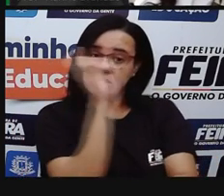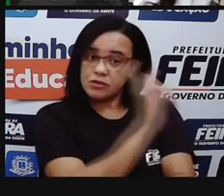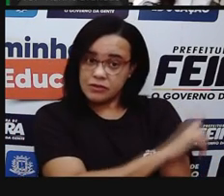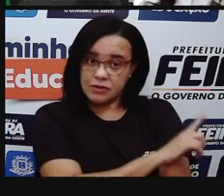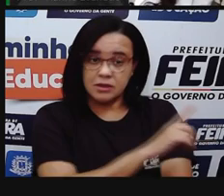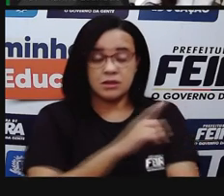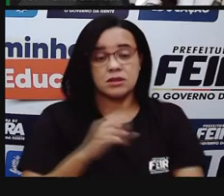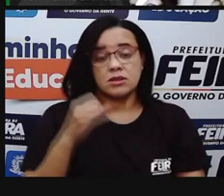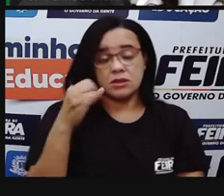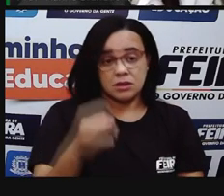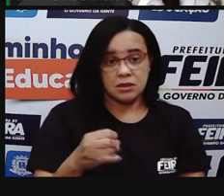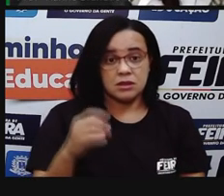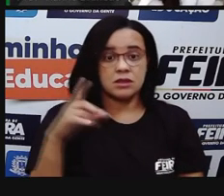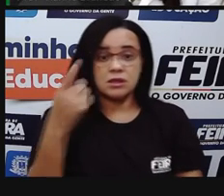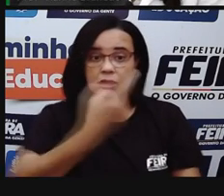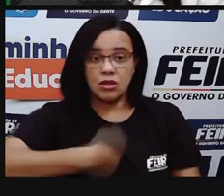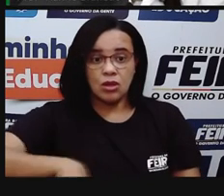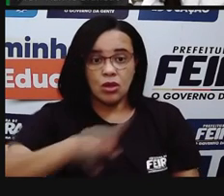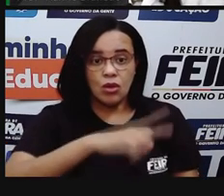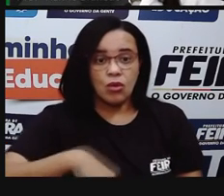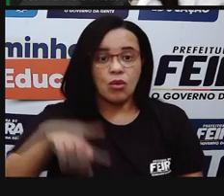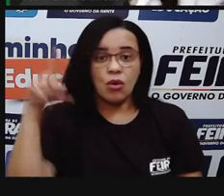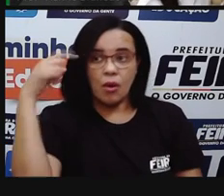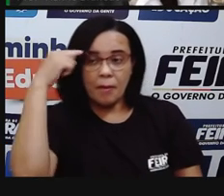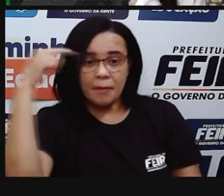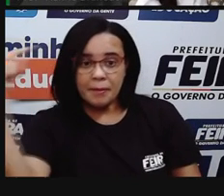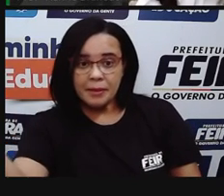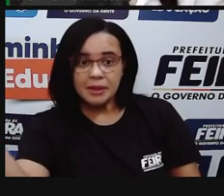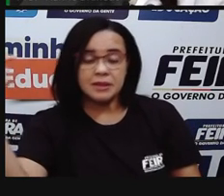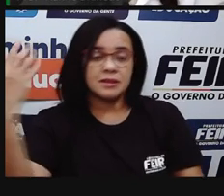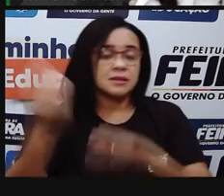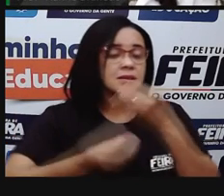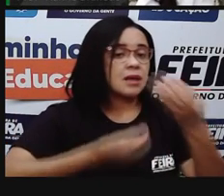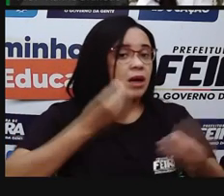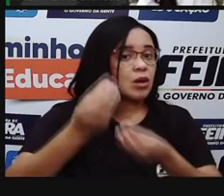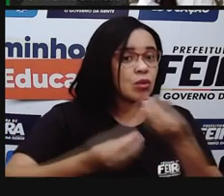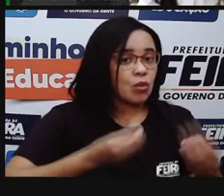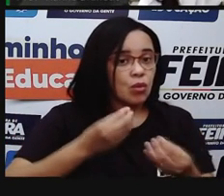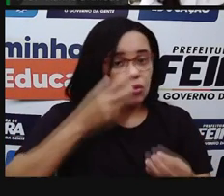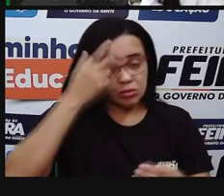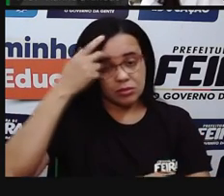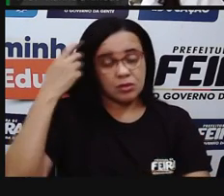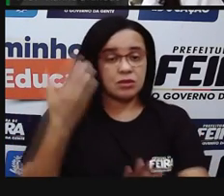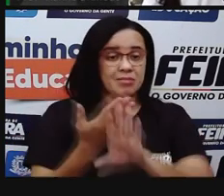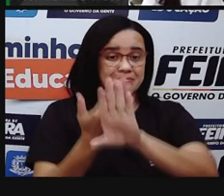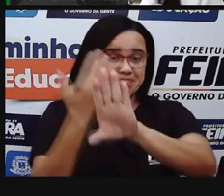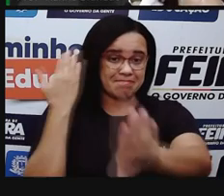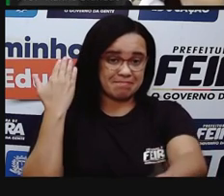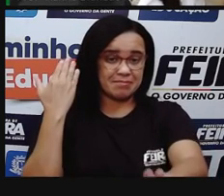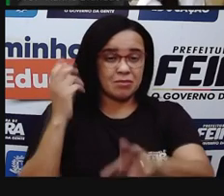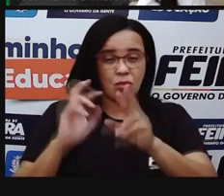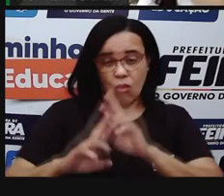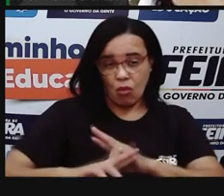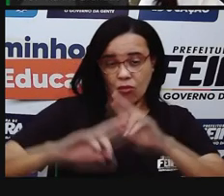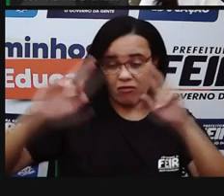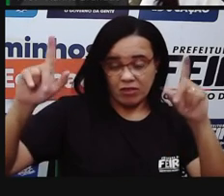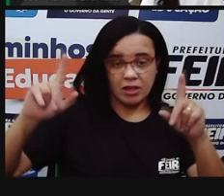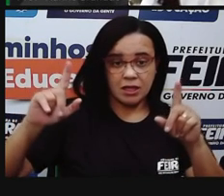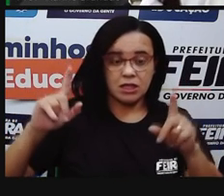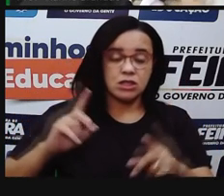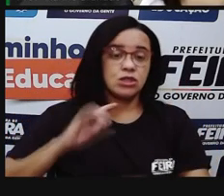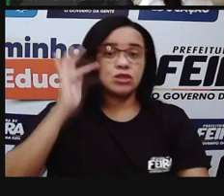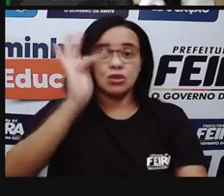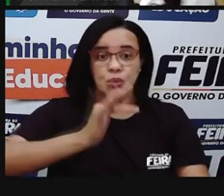observar a natureza como um outro e não como um eu, como fazendo parte de mim, impacta. Impacta na